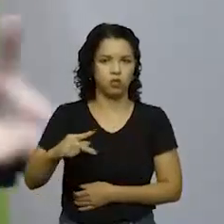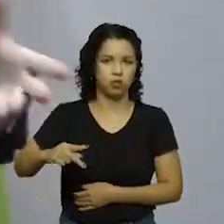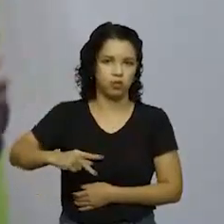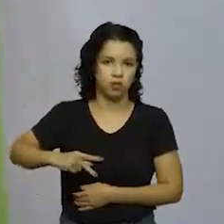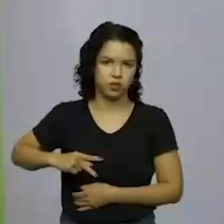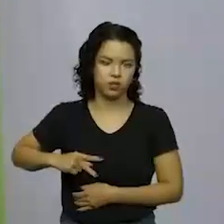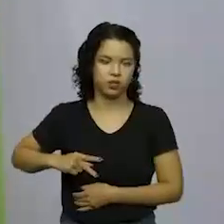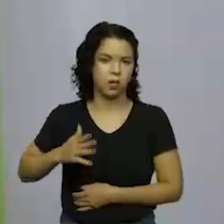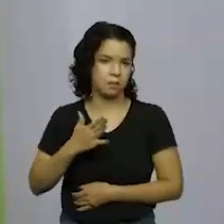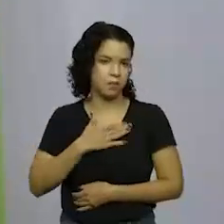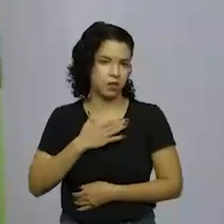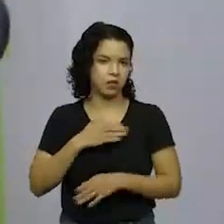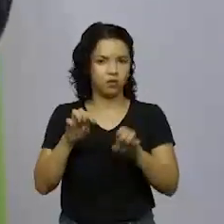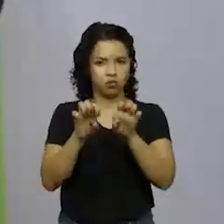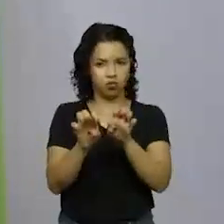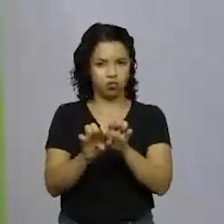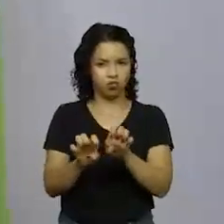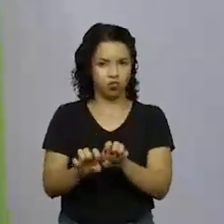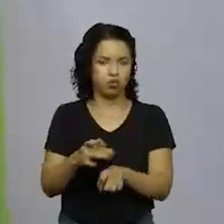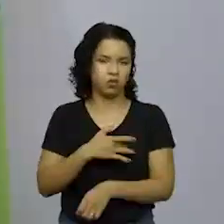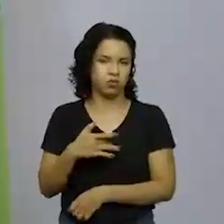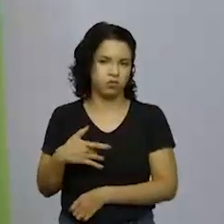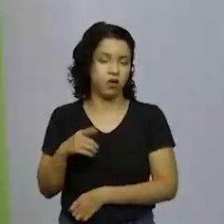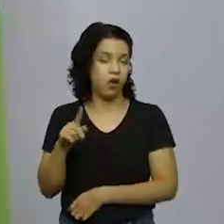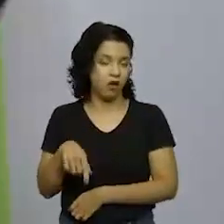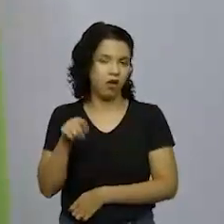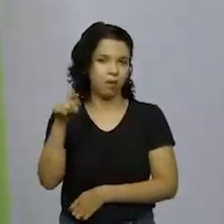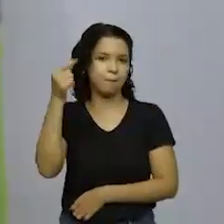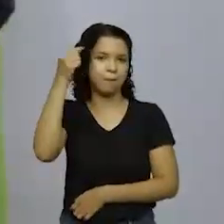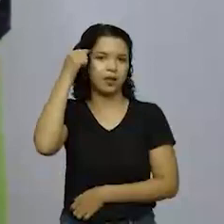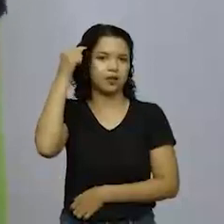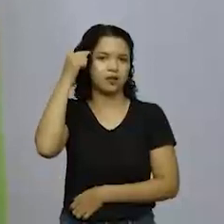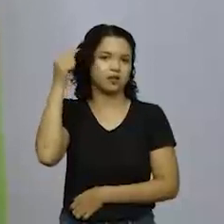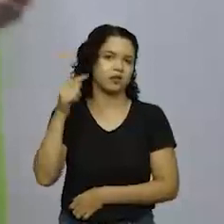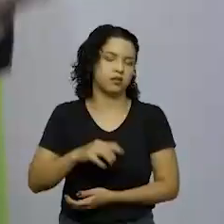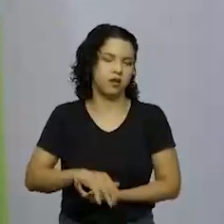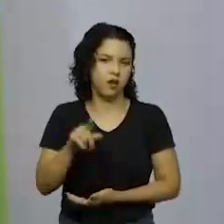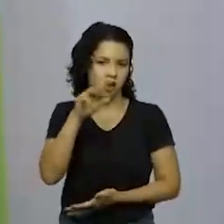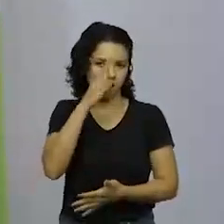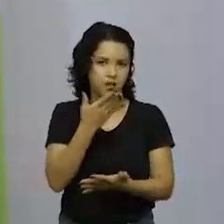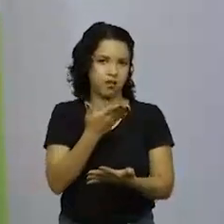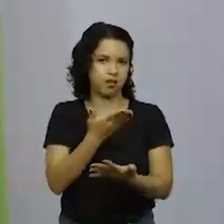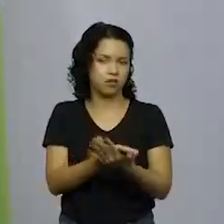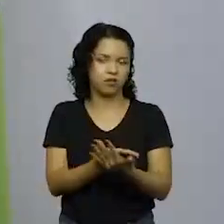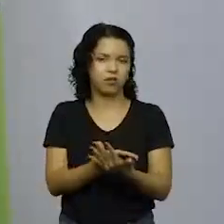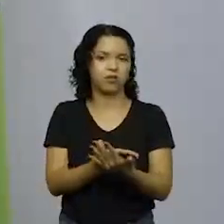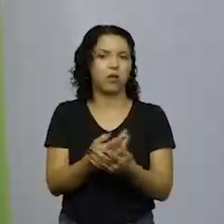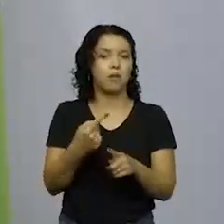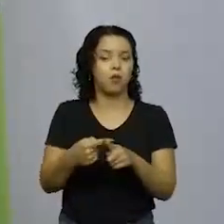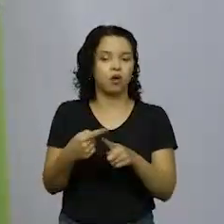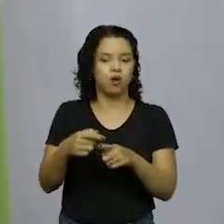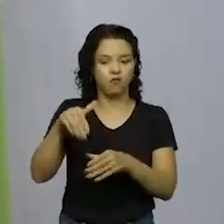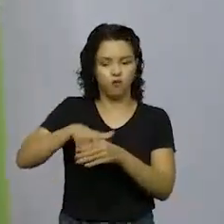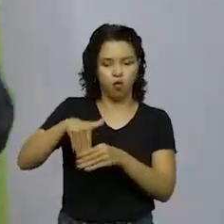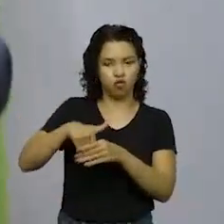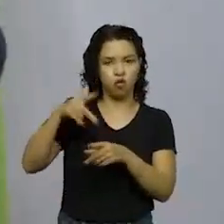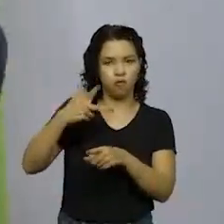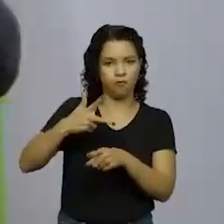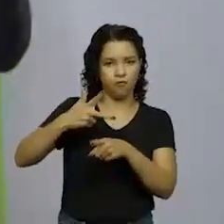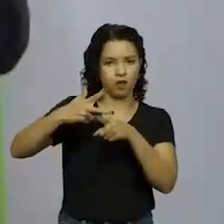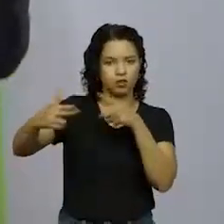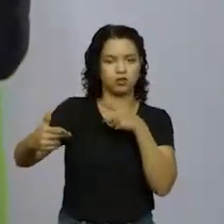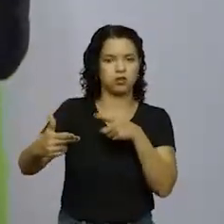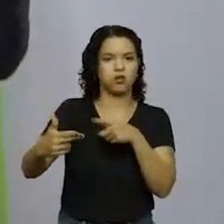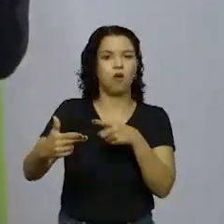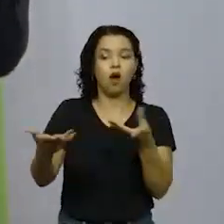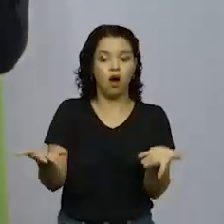a minha estrutura da saúde. É assim que o patrimonialista pensa. Ele acredita que, porque venceu uma eleição, ele tem